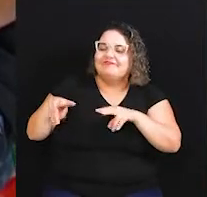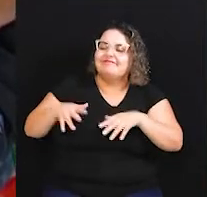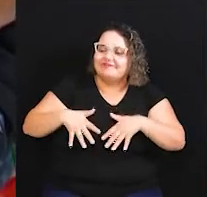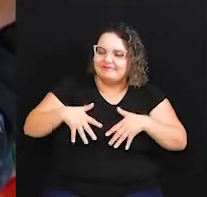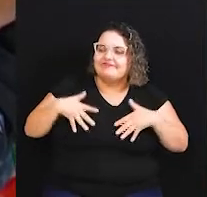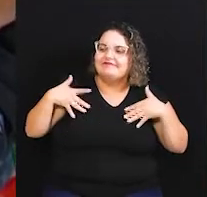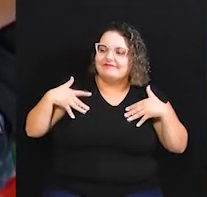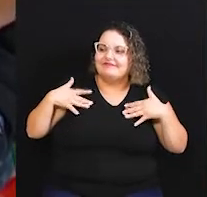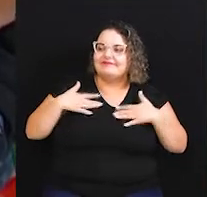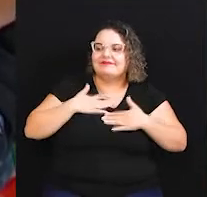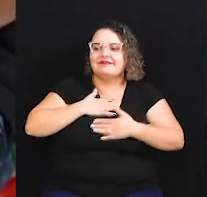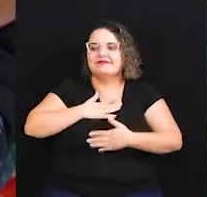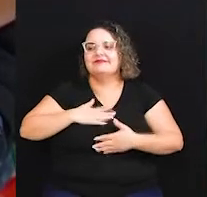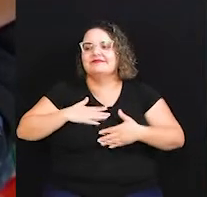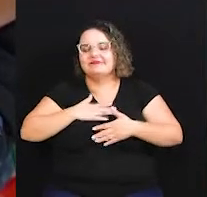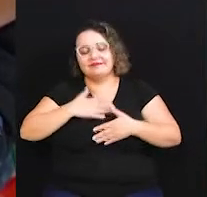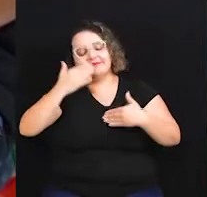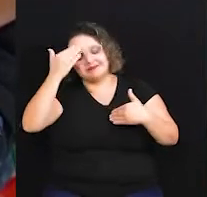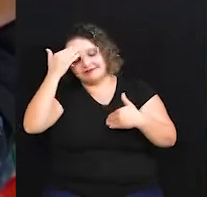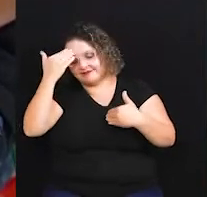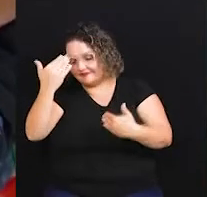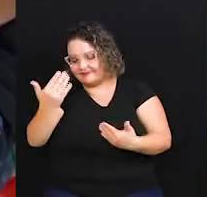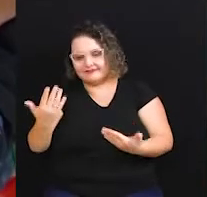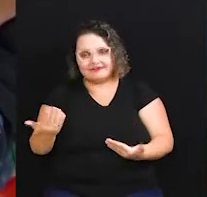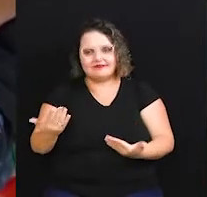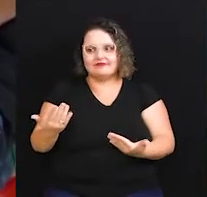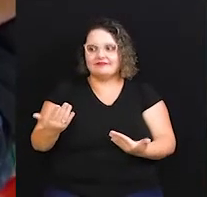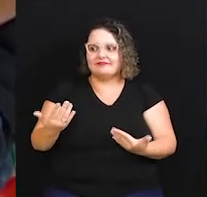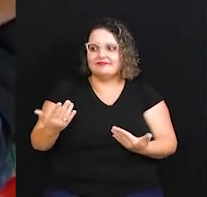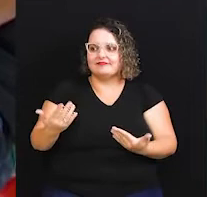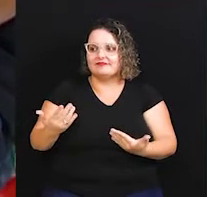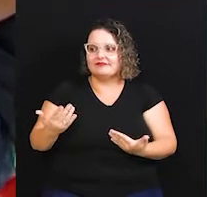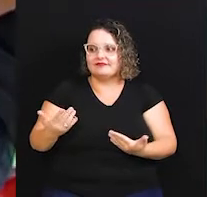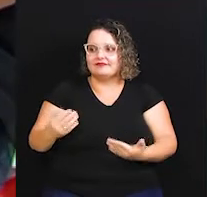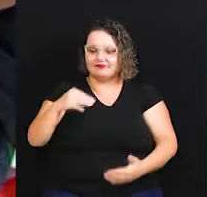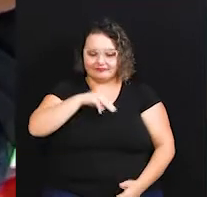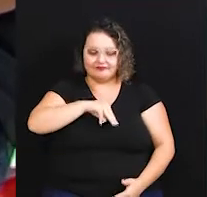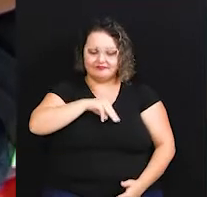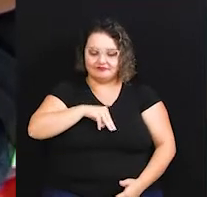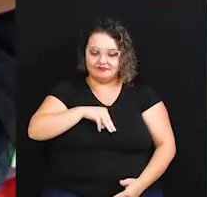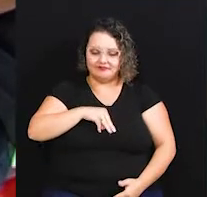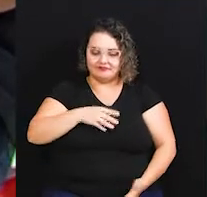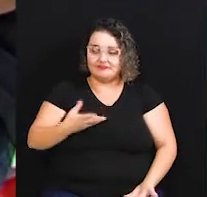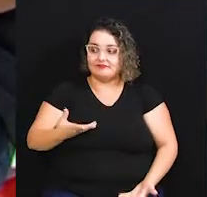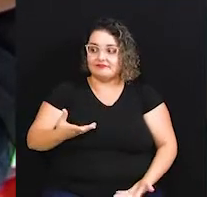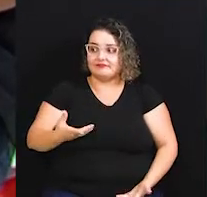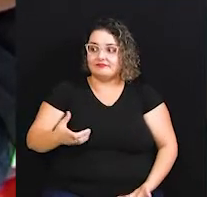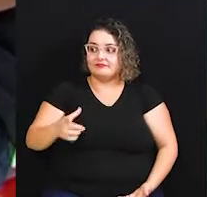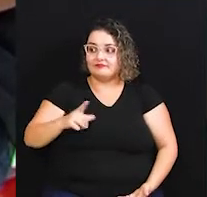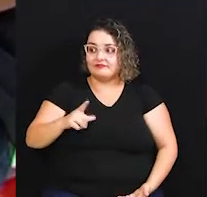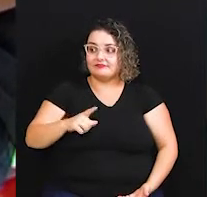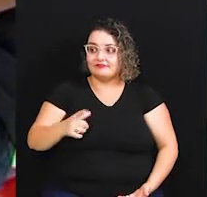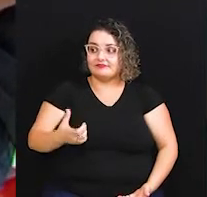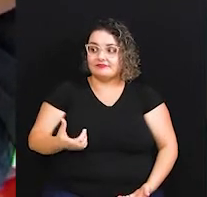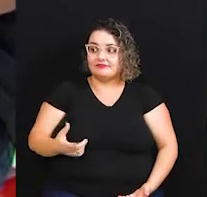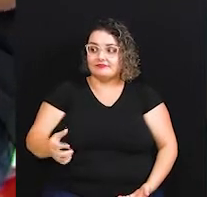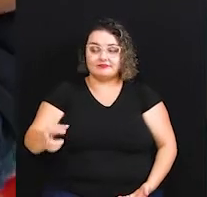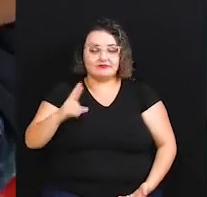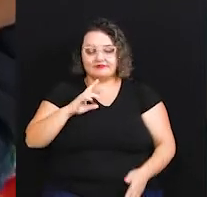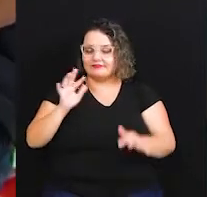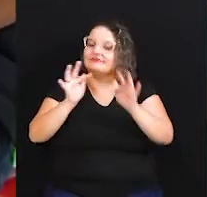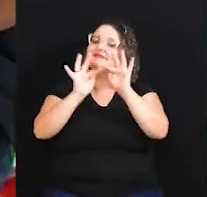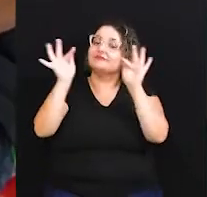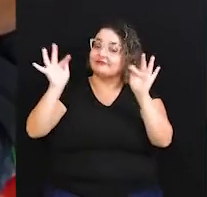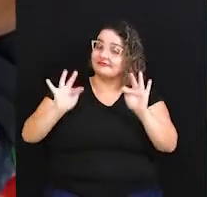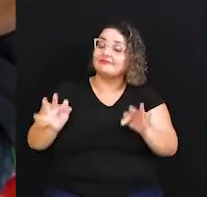orgulho que deve dar, essa sensação de gratidão, de dever cumprido, que deve voltar para você, né?